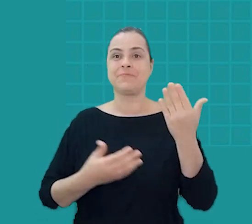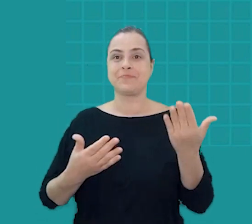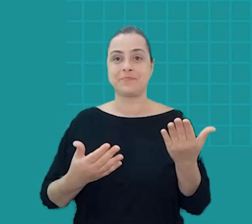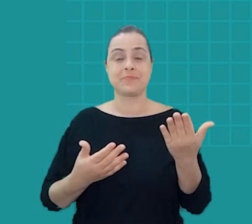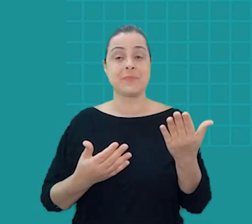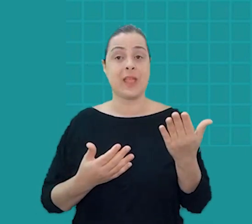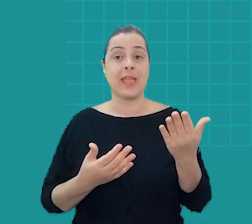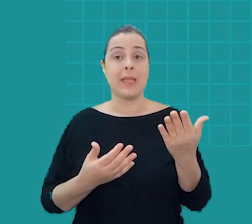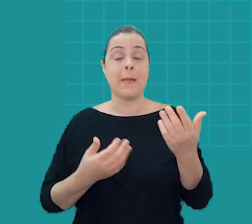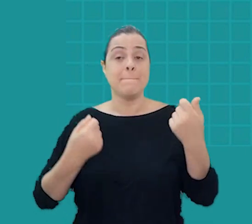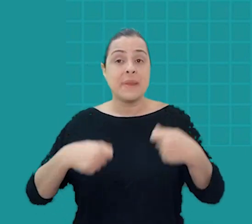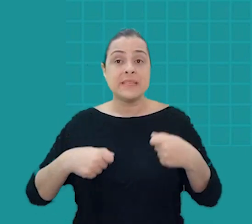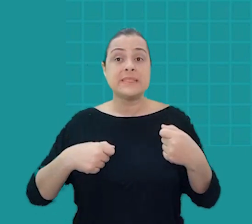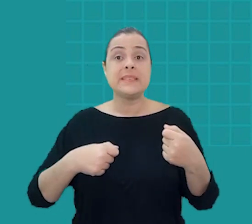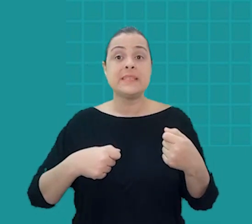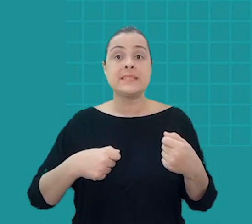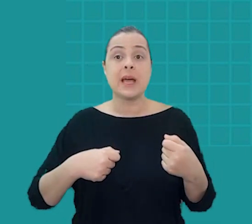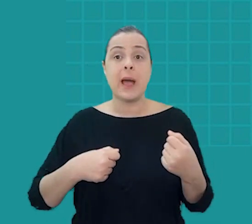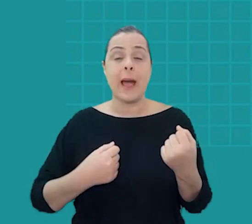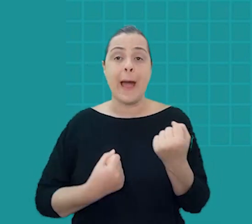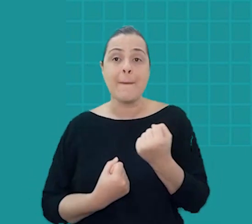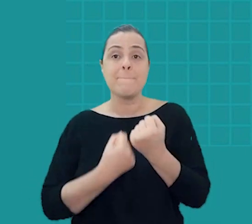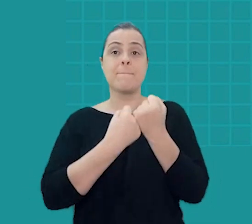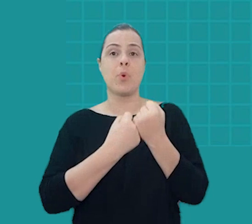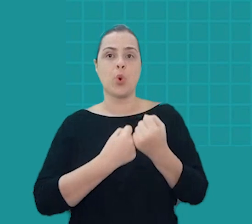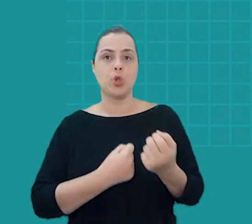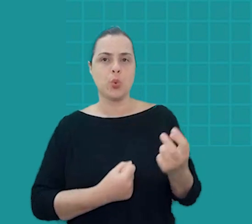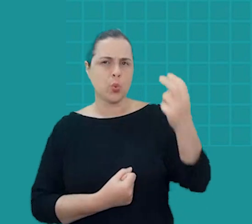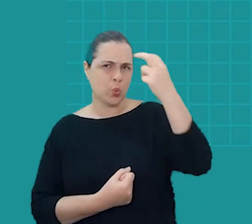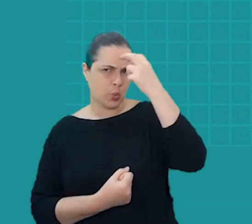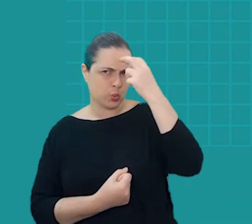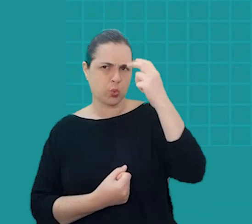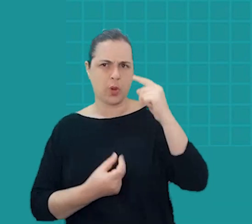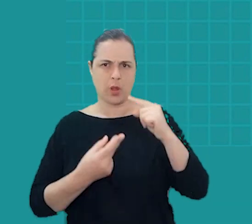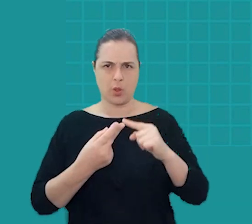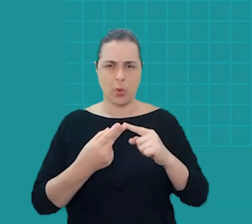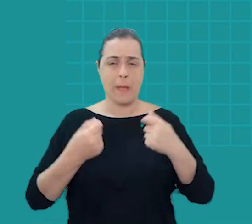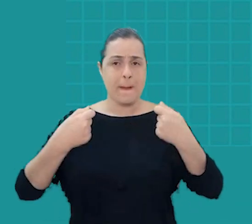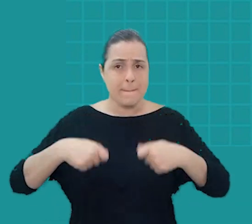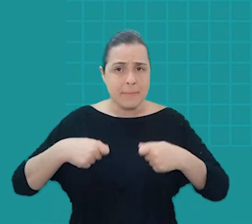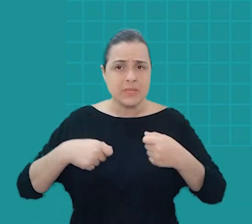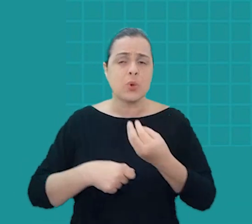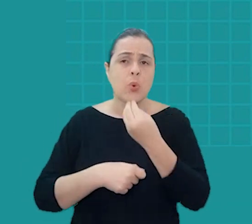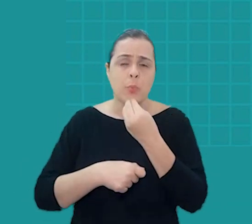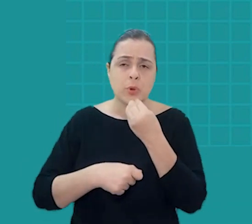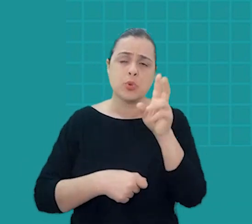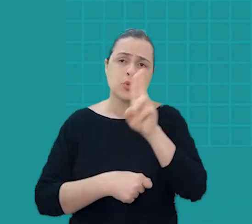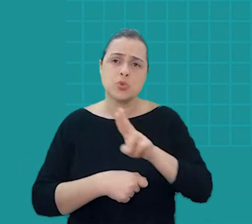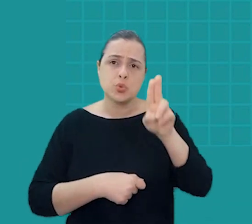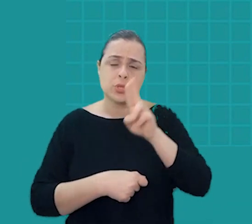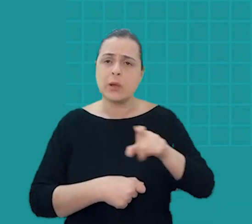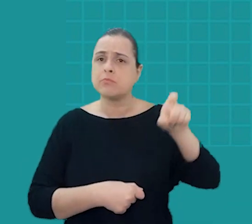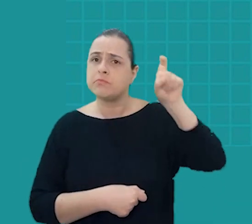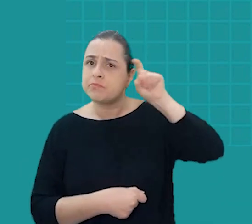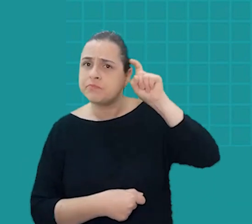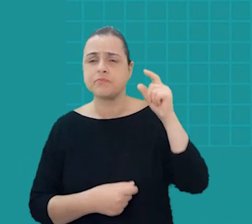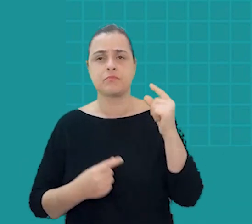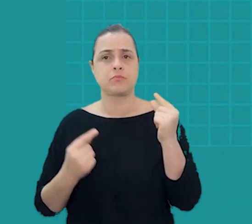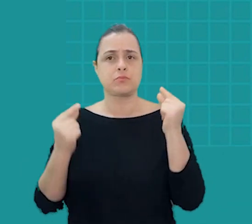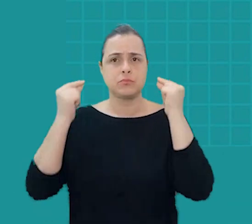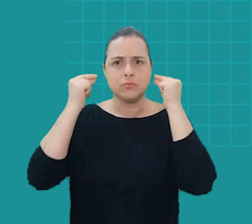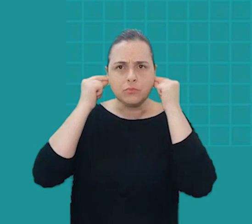tal. Eu falei, não, vou querer ajudar essas pessoas. Então, eu estava sem tempo, recurso, estava empreendendo e tal. Foi